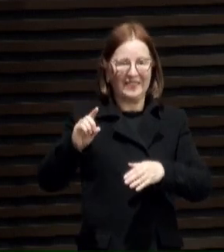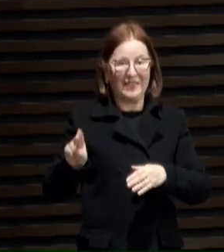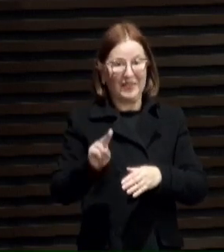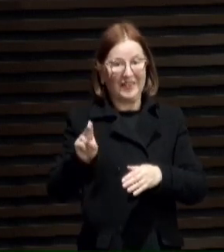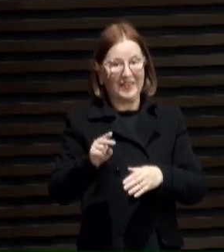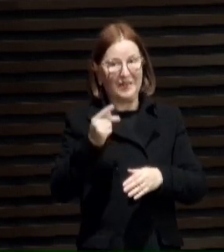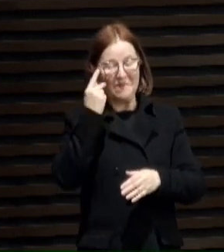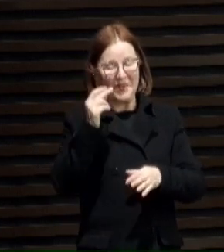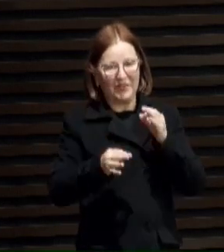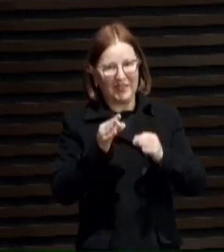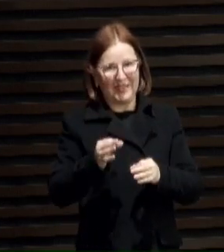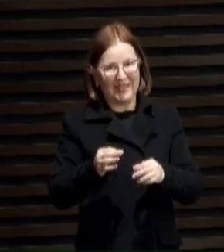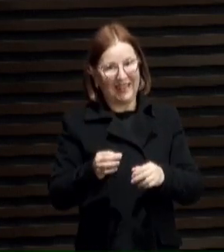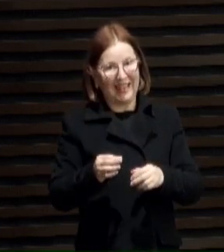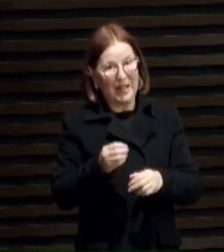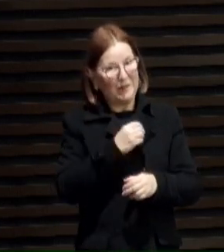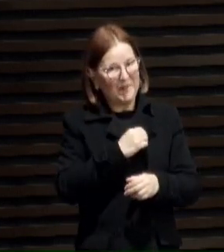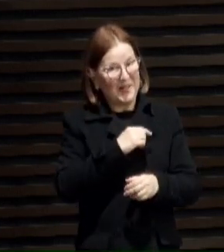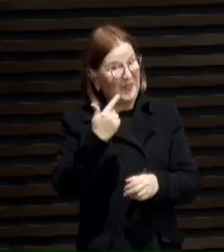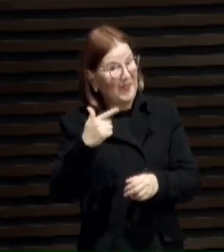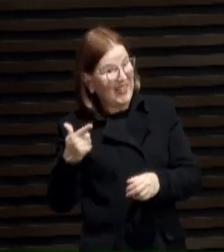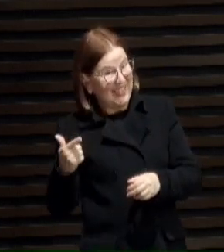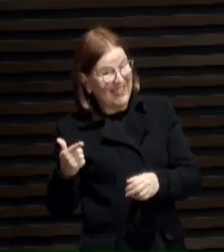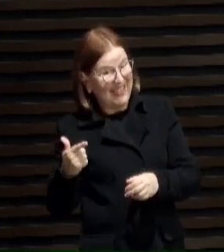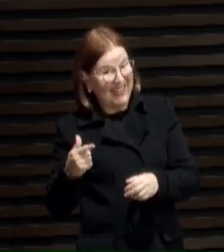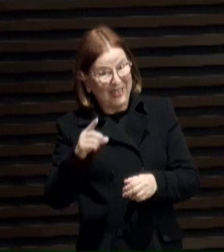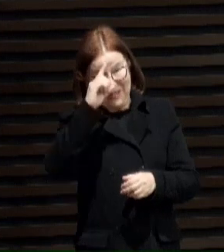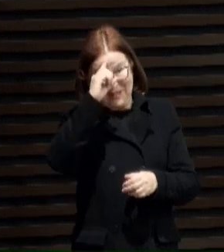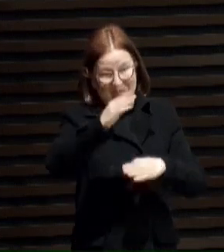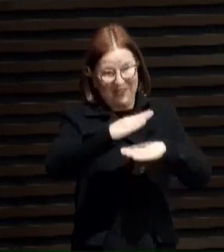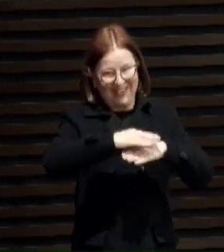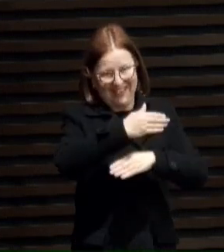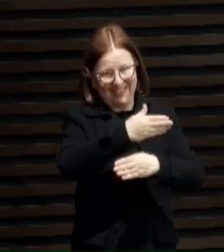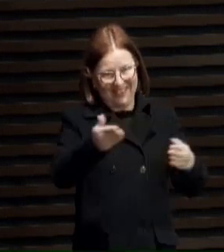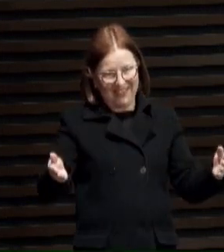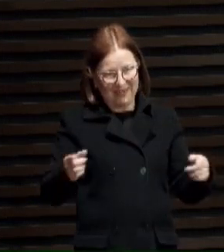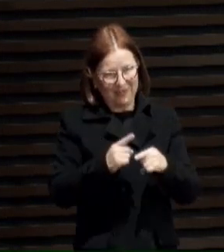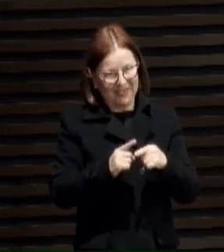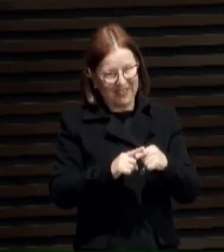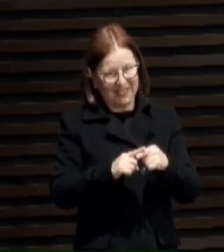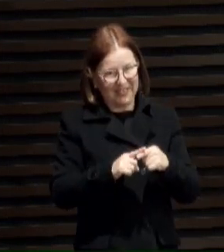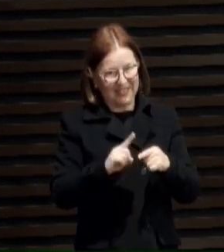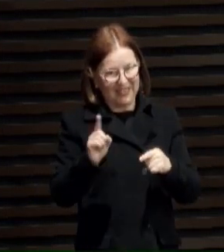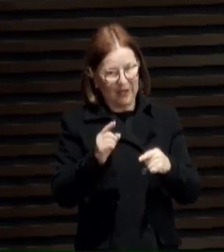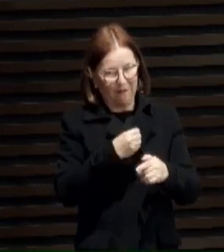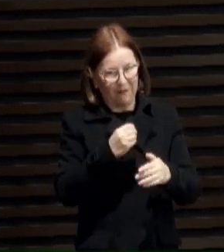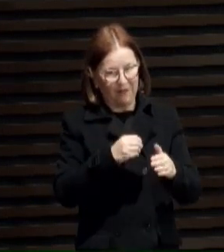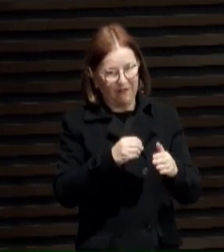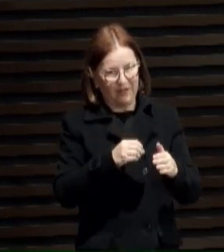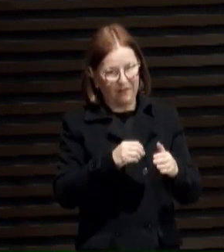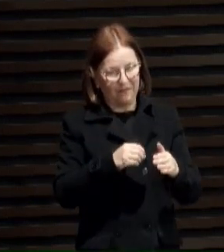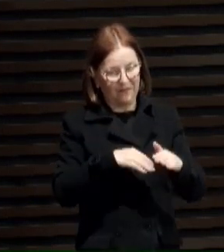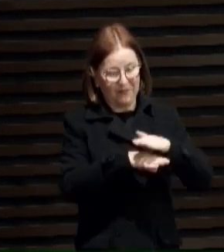o pecado não terá domínio sobre vós, pois não estáis debaixo da lei, e